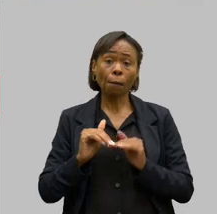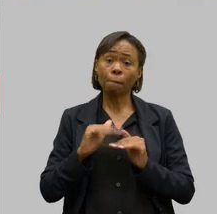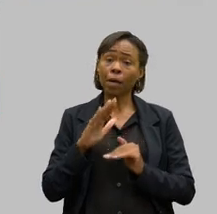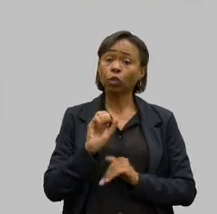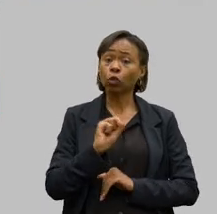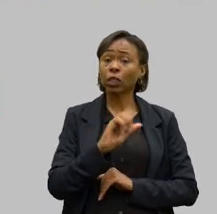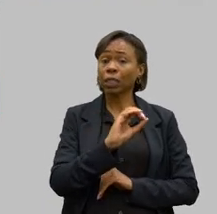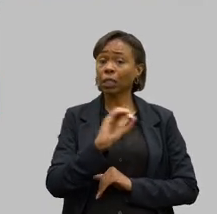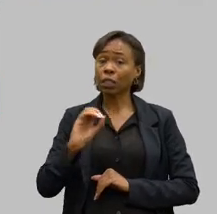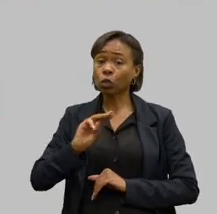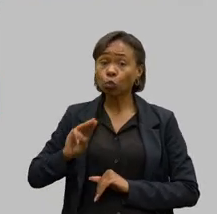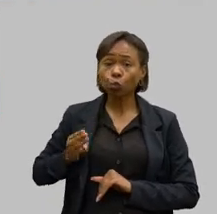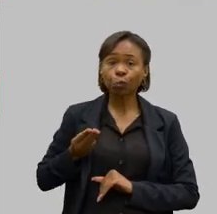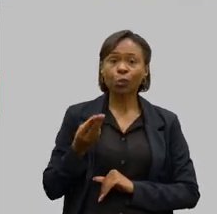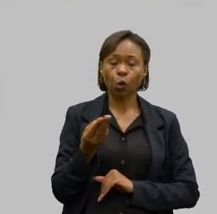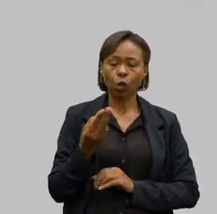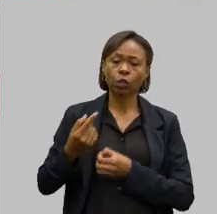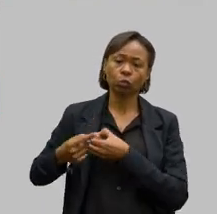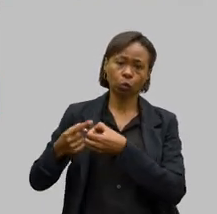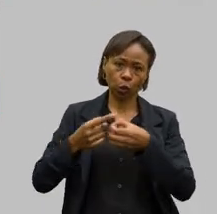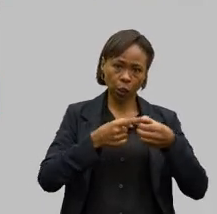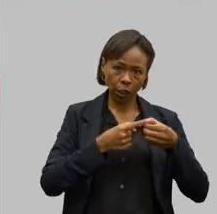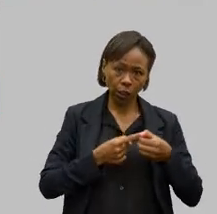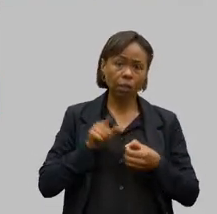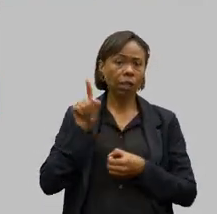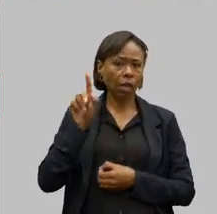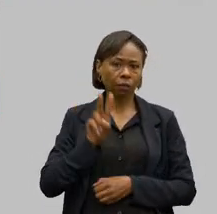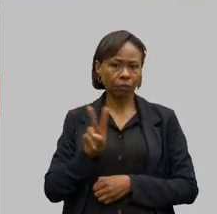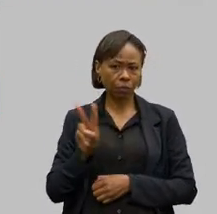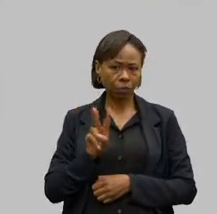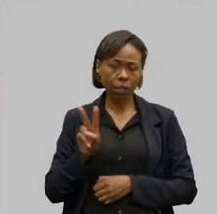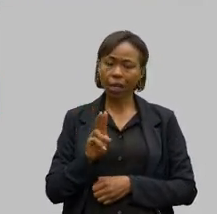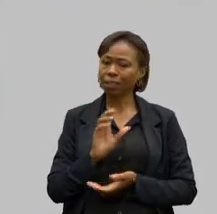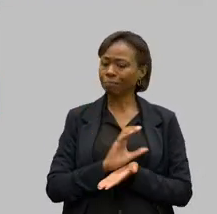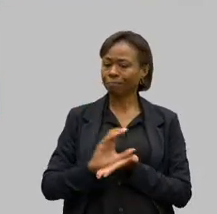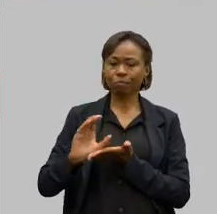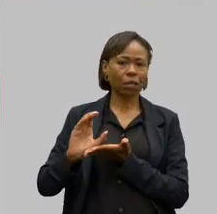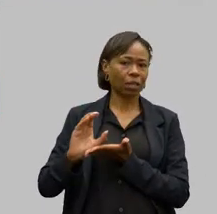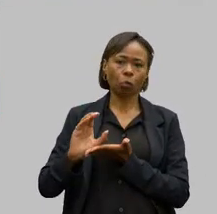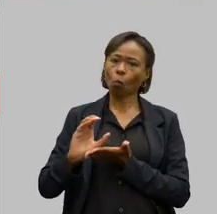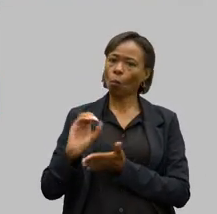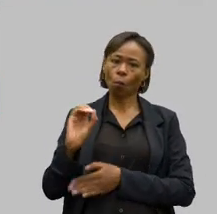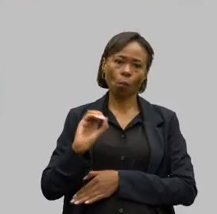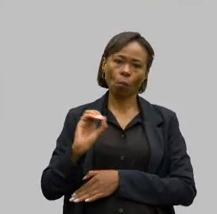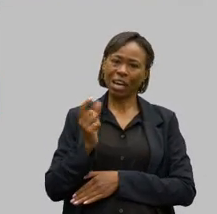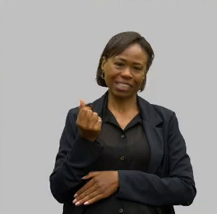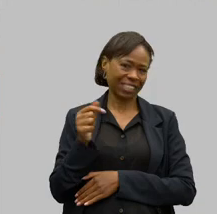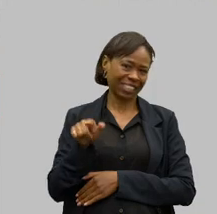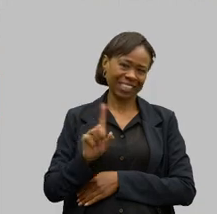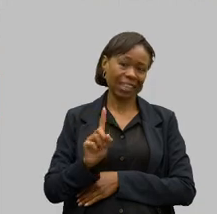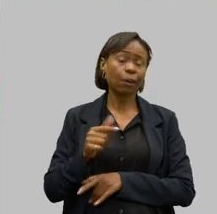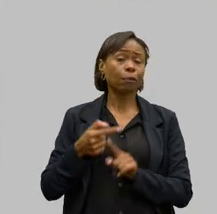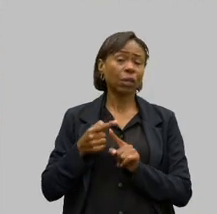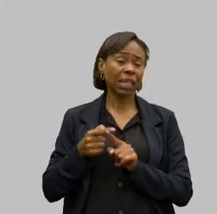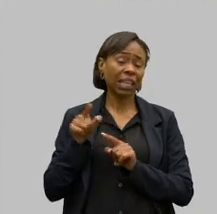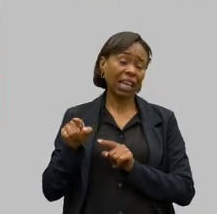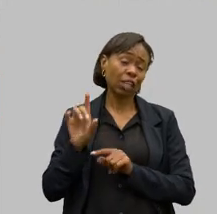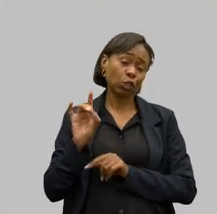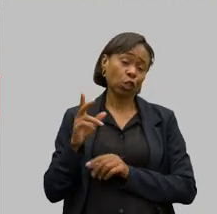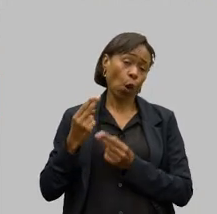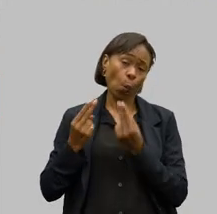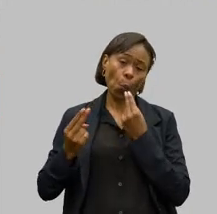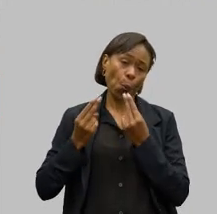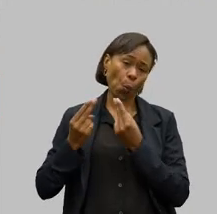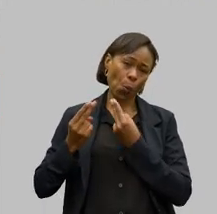nossos municípios. E Vespasiano, realmente, não recebe esse recurso por ter uma malha somente urbana,